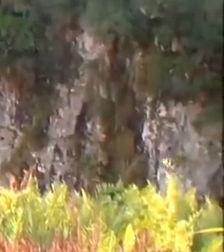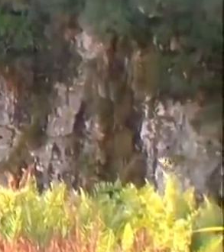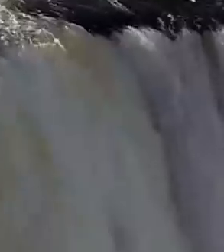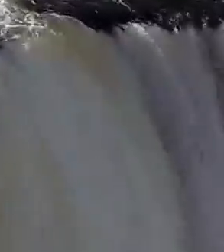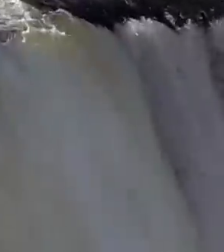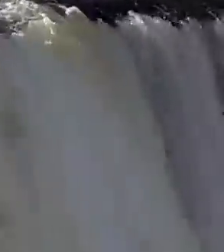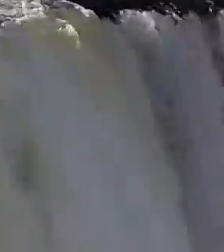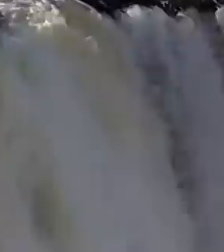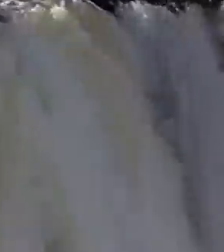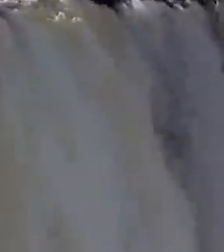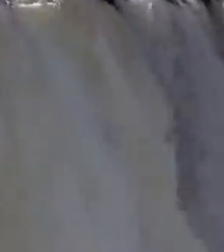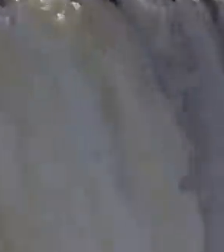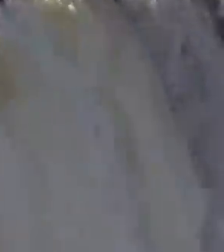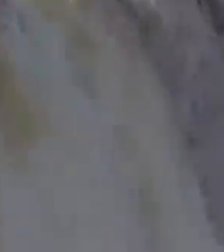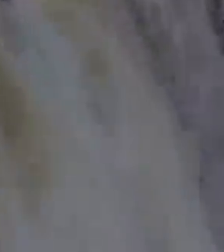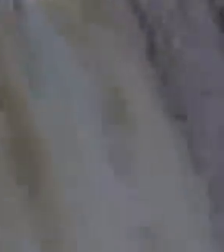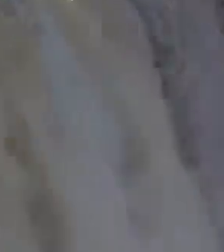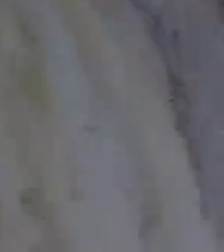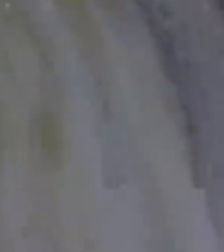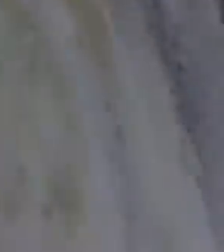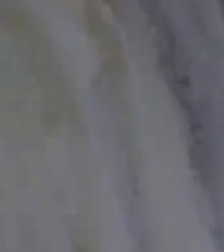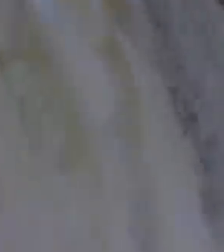E aí